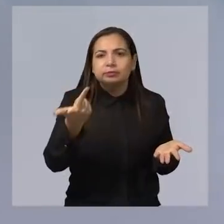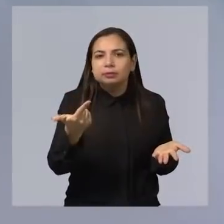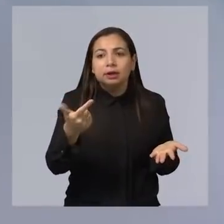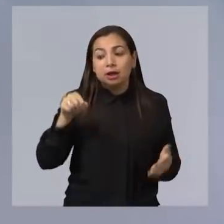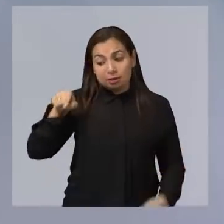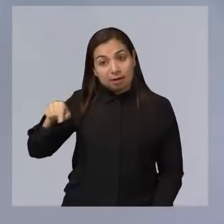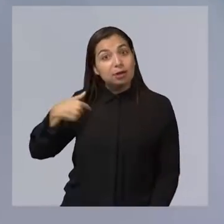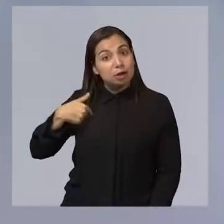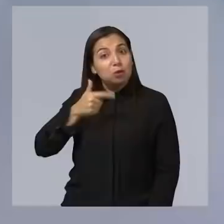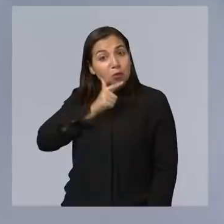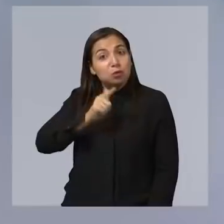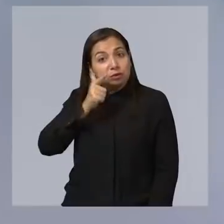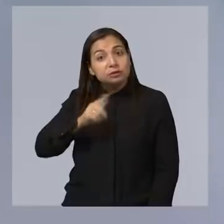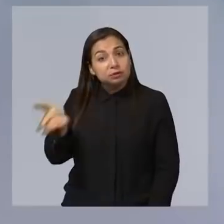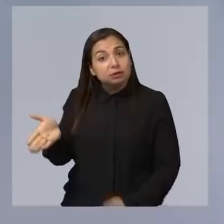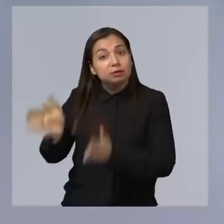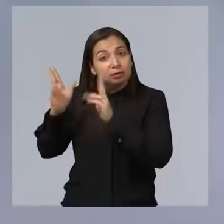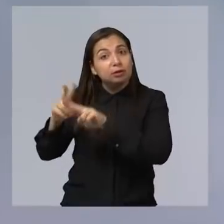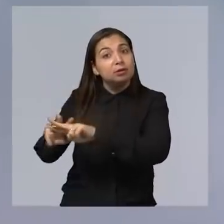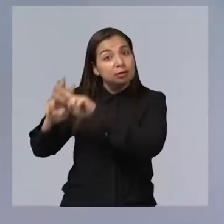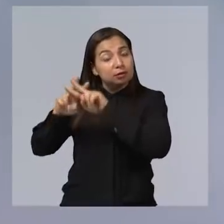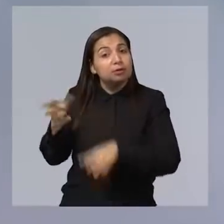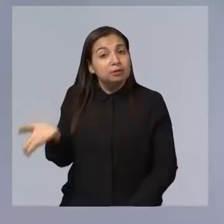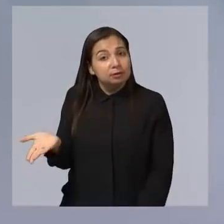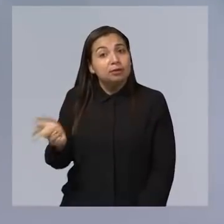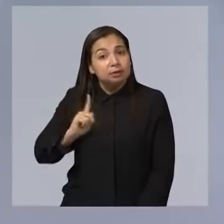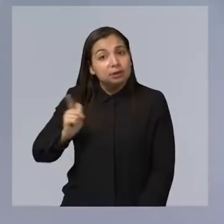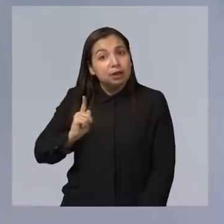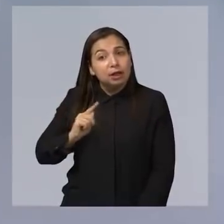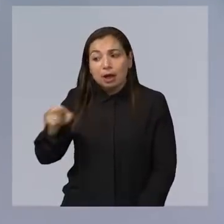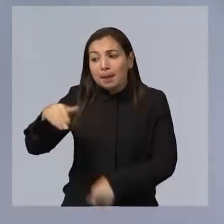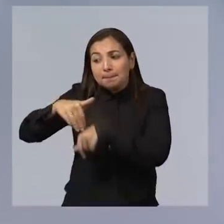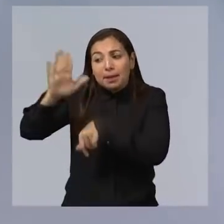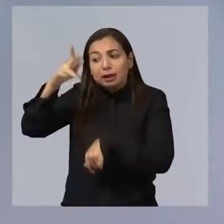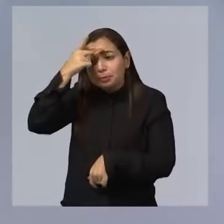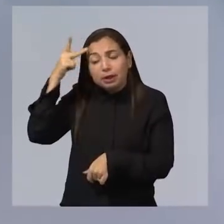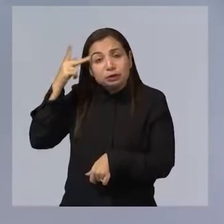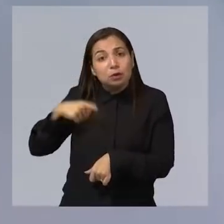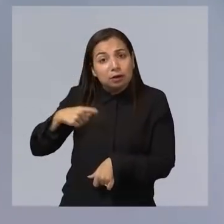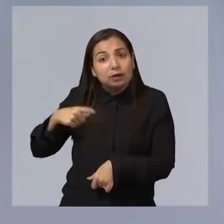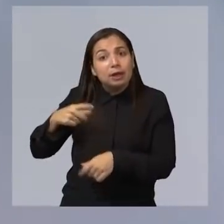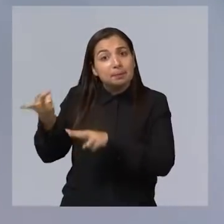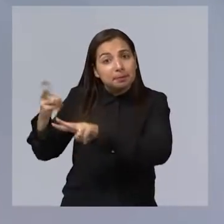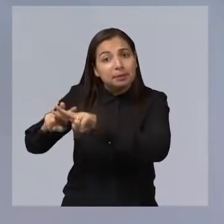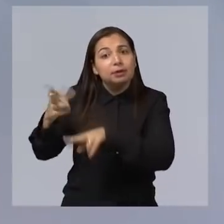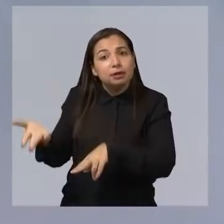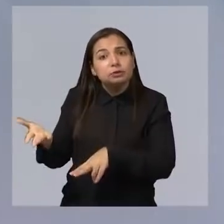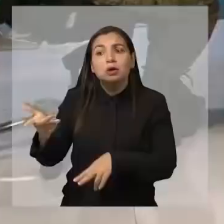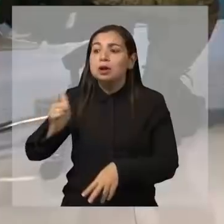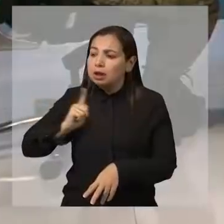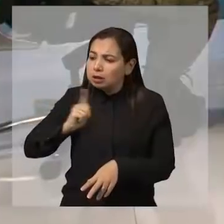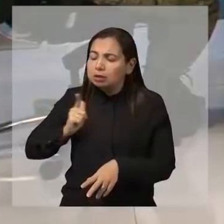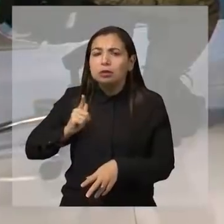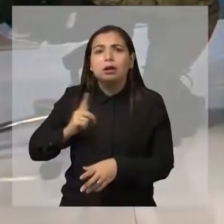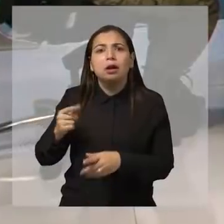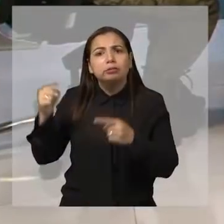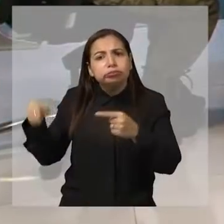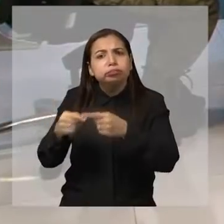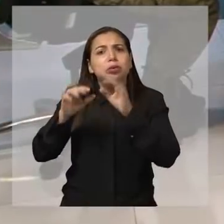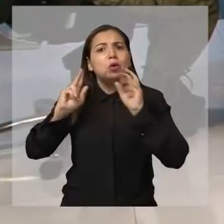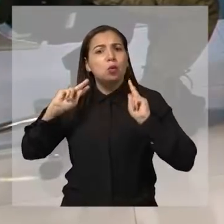eu consigo concentrar mais gente e dar mais condições de vida para ele, mais condições de dignidade, visita,